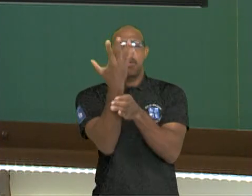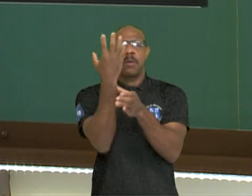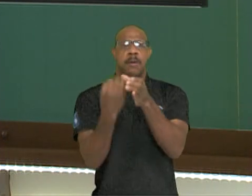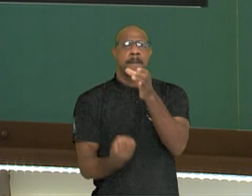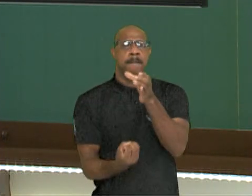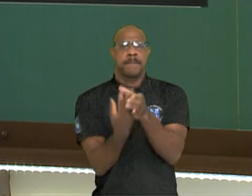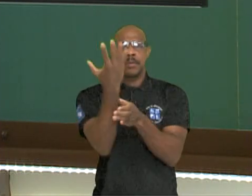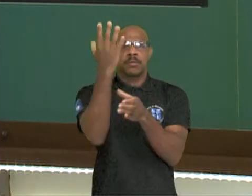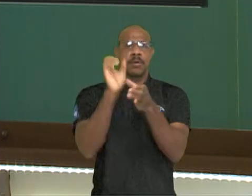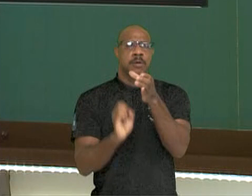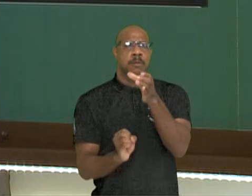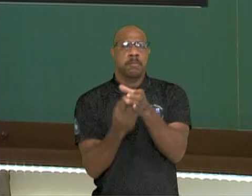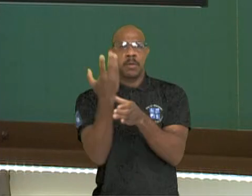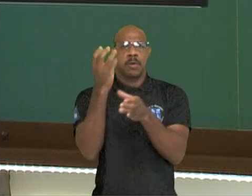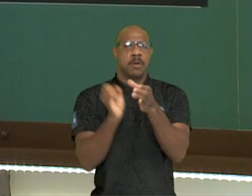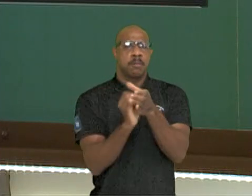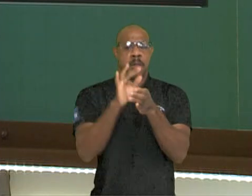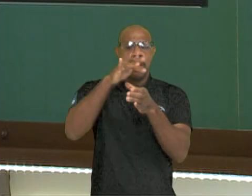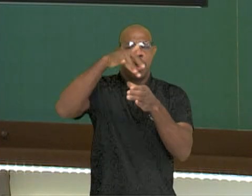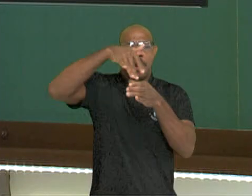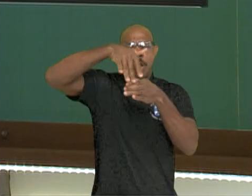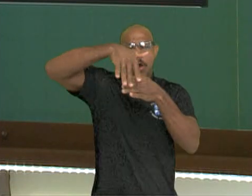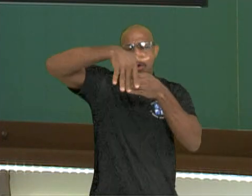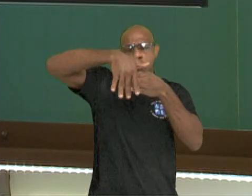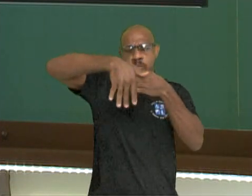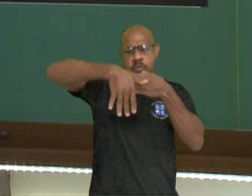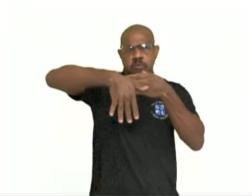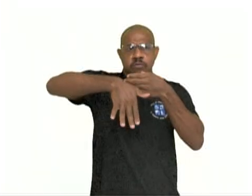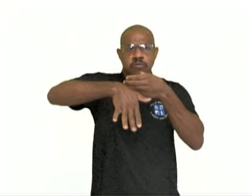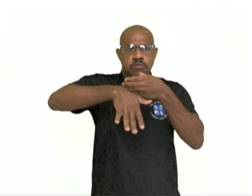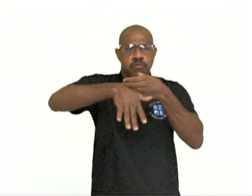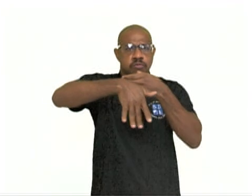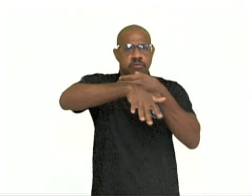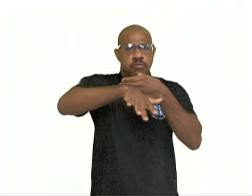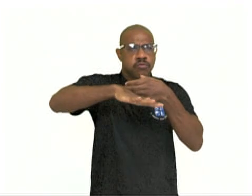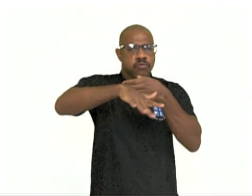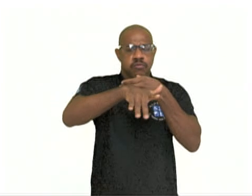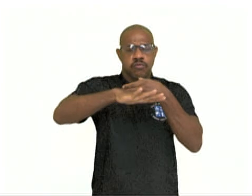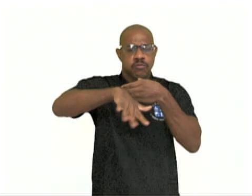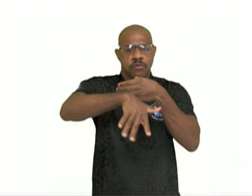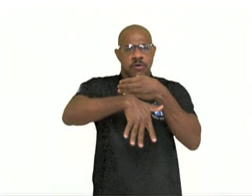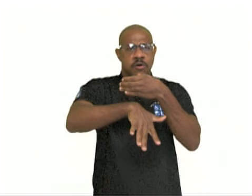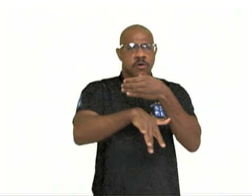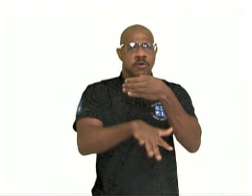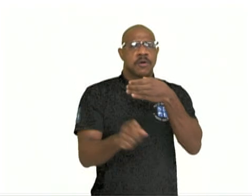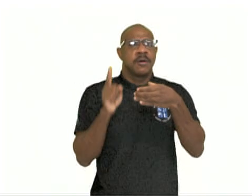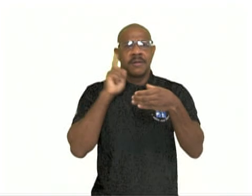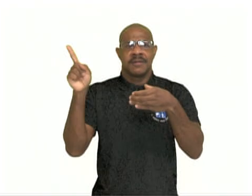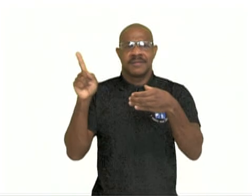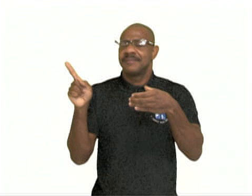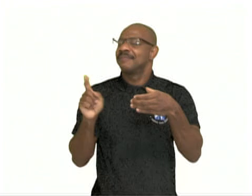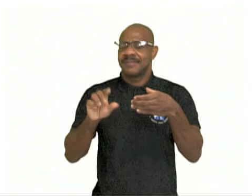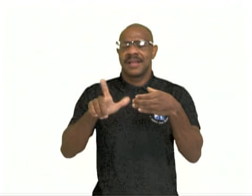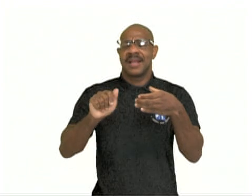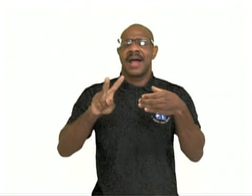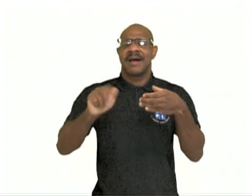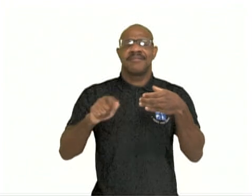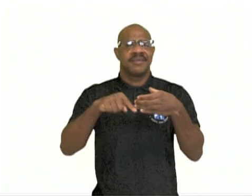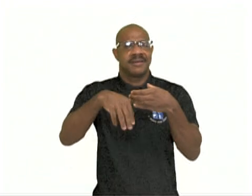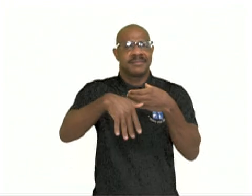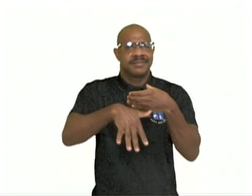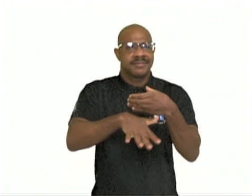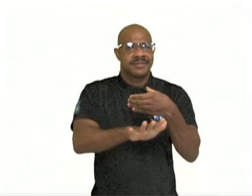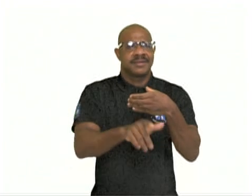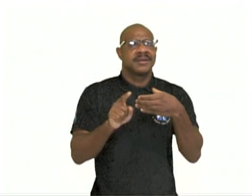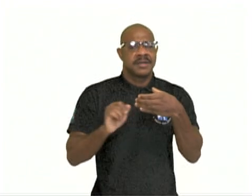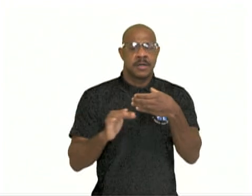ali na superfície já, onde vai aparecer o derrame de lava, né? E aí vai derramar na superfície. E o que vai